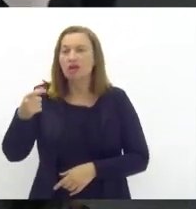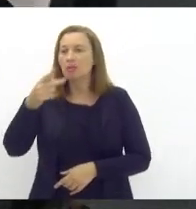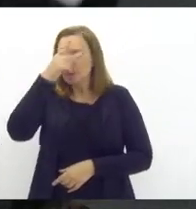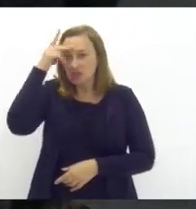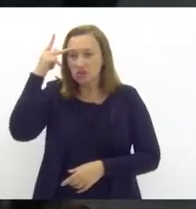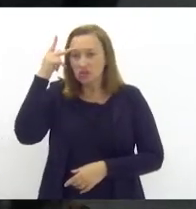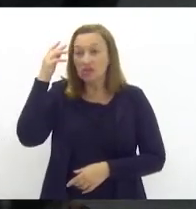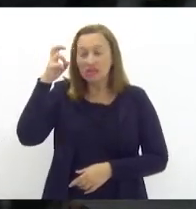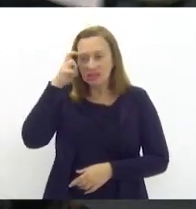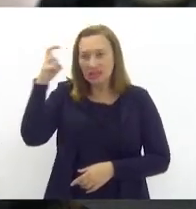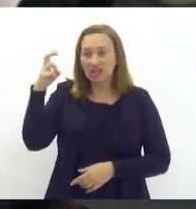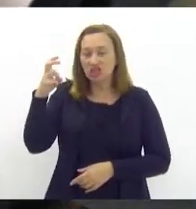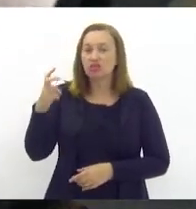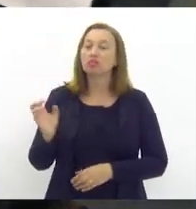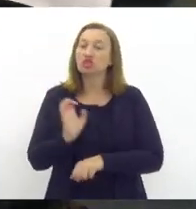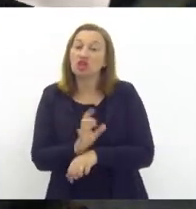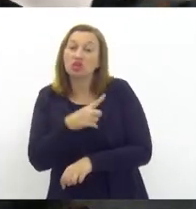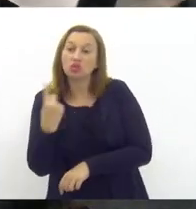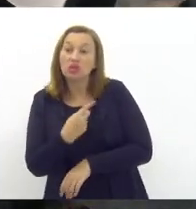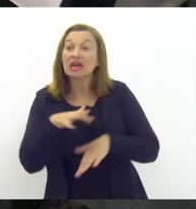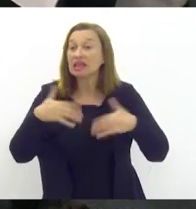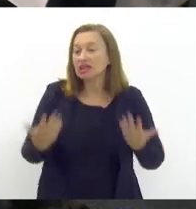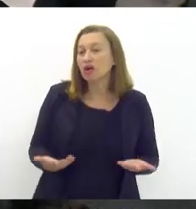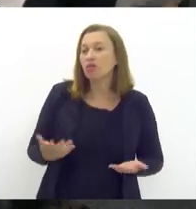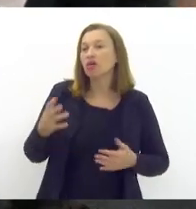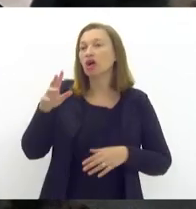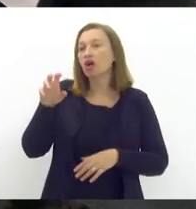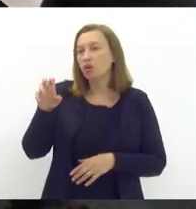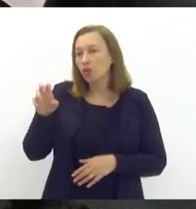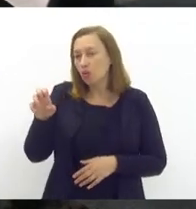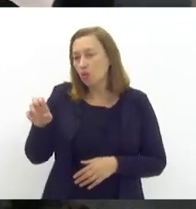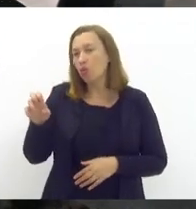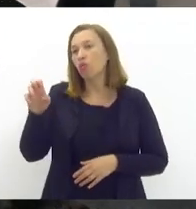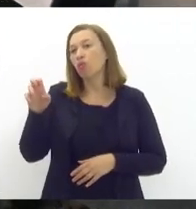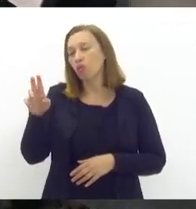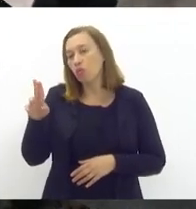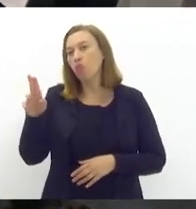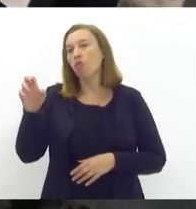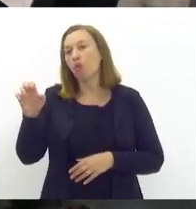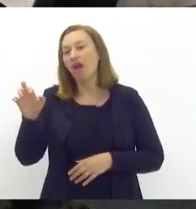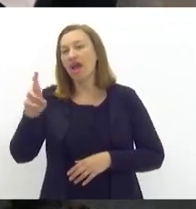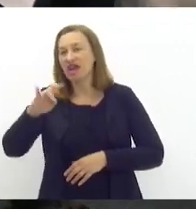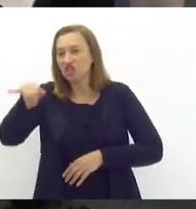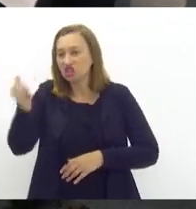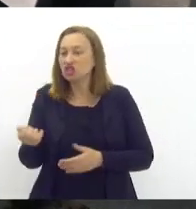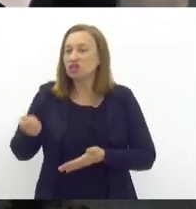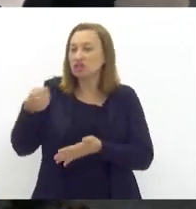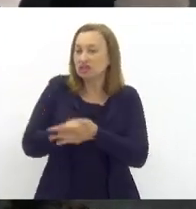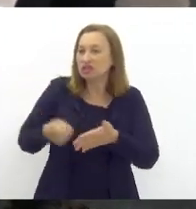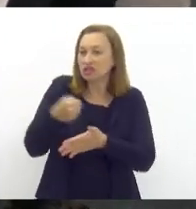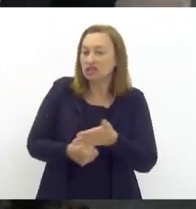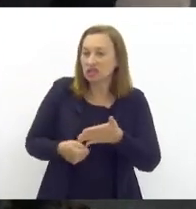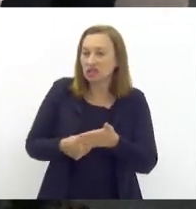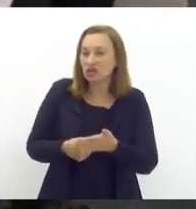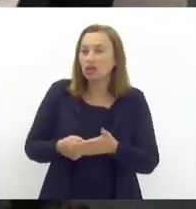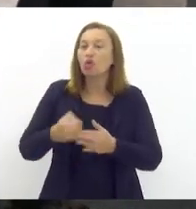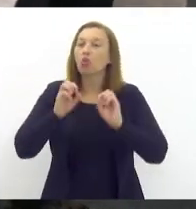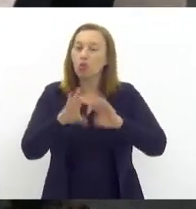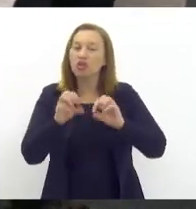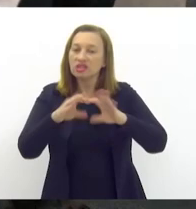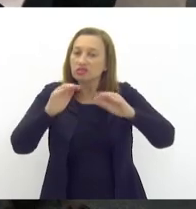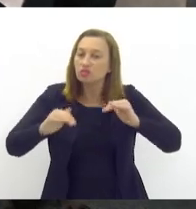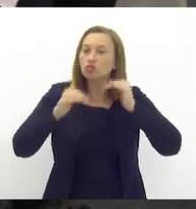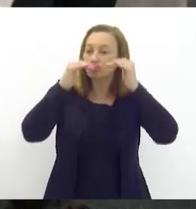brilhantes para o nosso Estado. Então, que a UERJ resista, insista e que saiba que o ensino superior